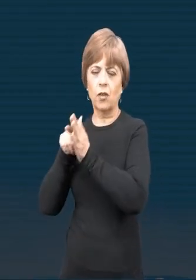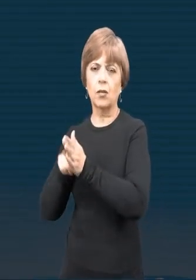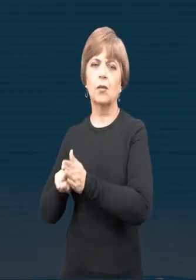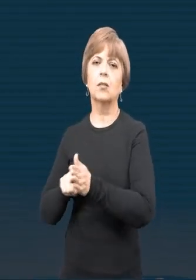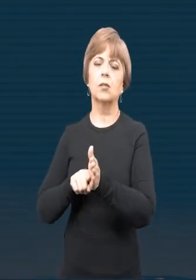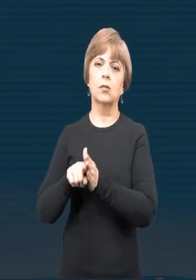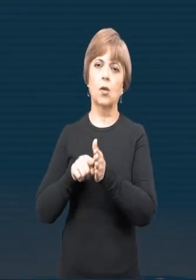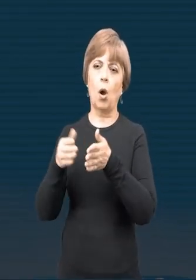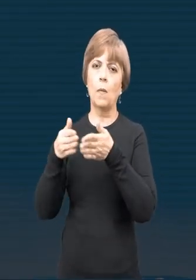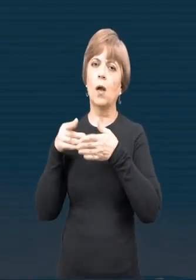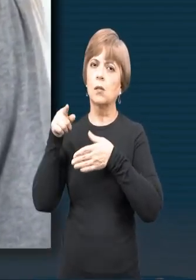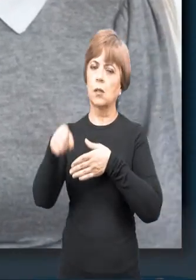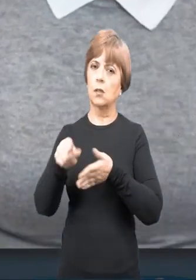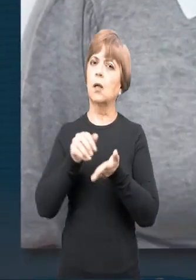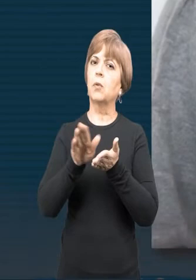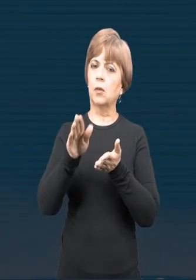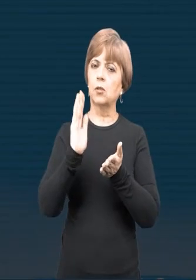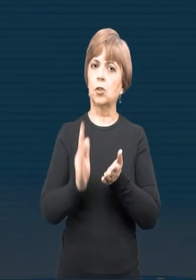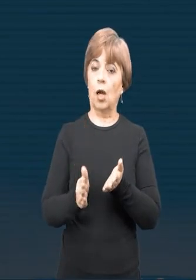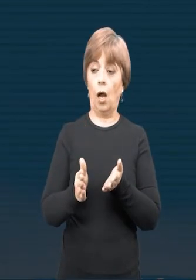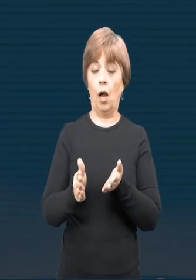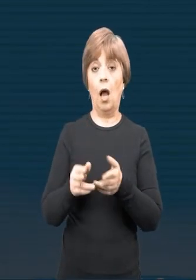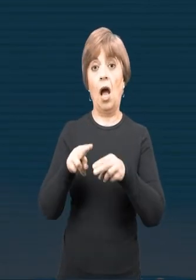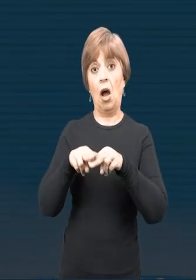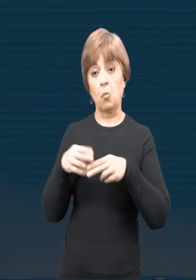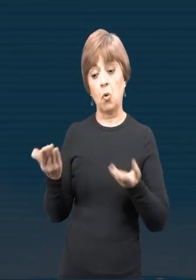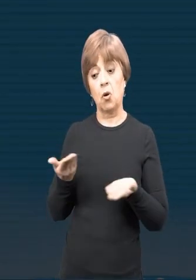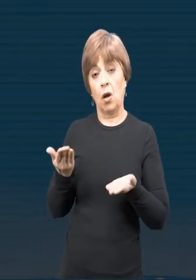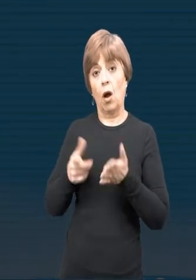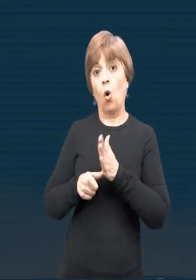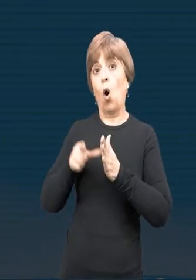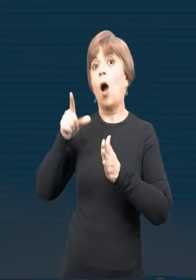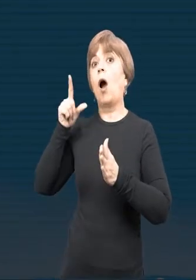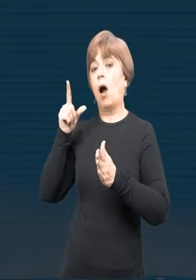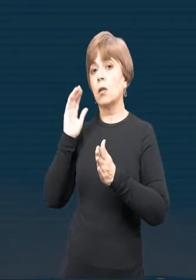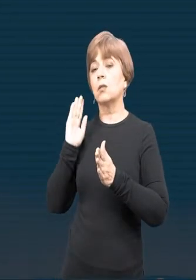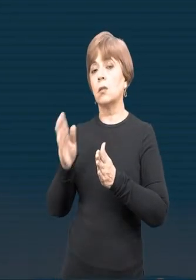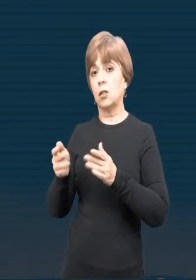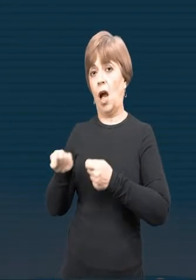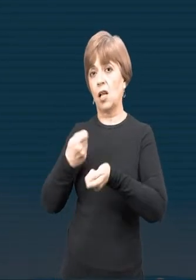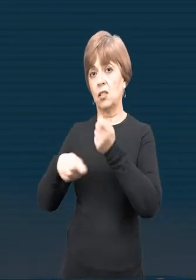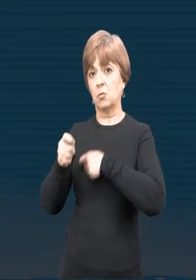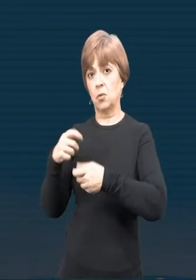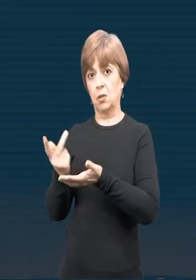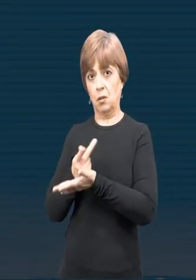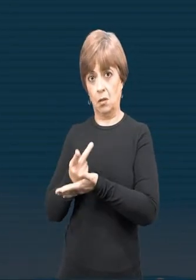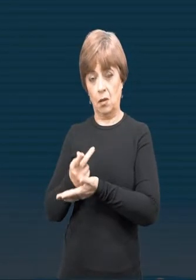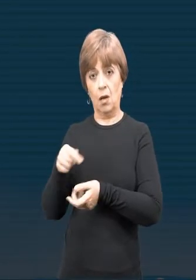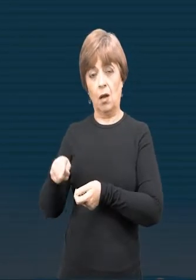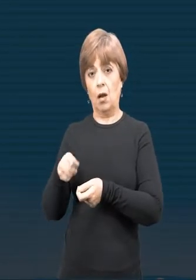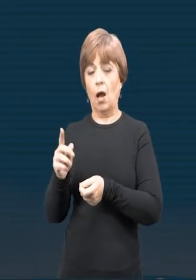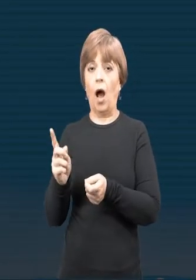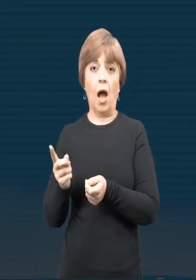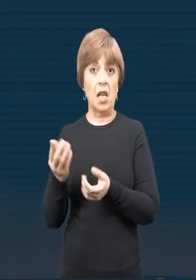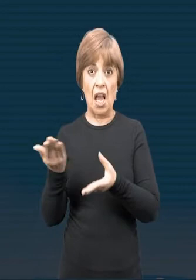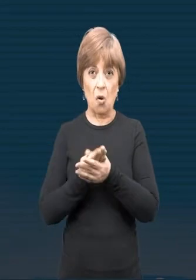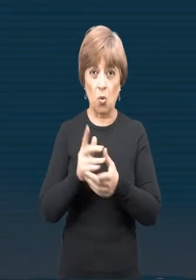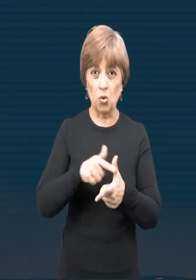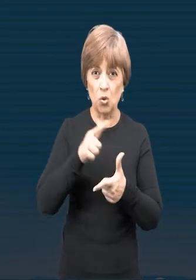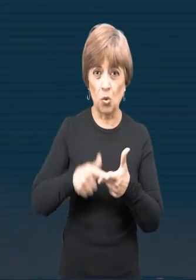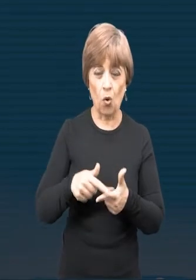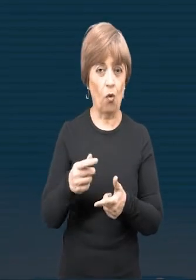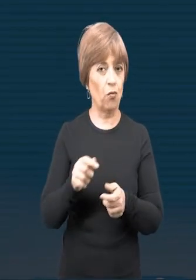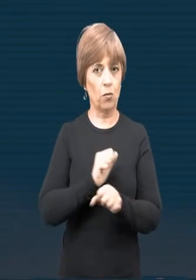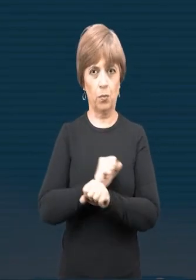recomendação expedida para essa exoneração, já que em razão de condenação anterior por ato de improbidade administrativa já não mais passível de recurso, sendo que